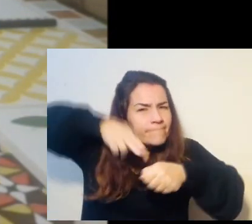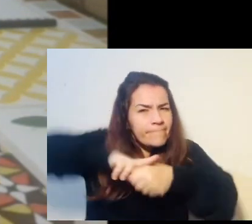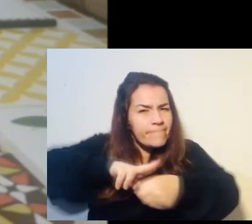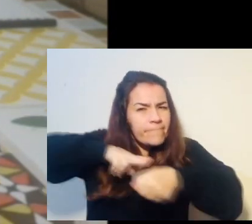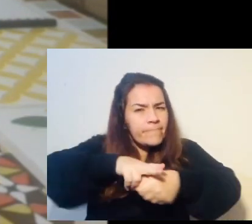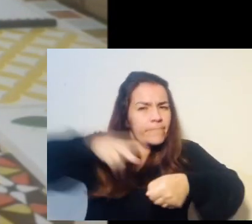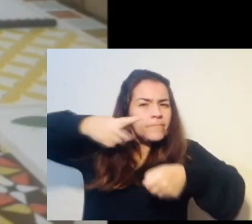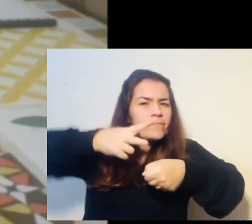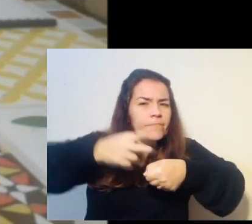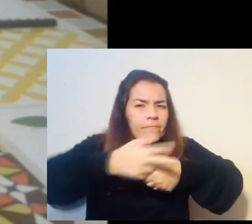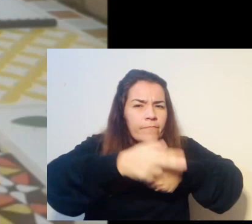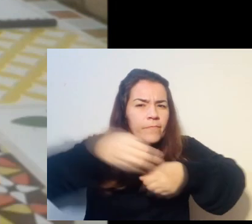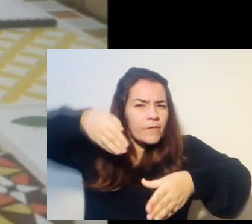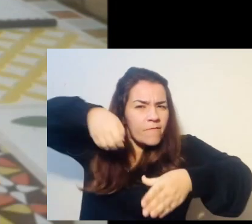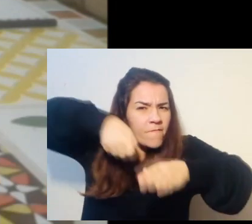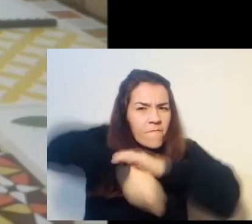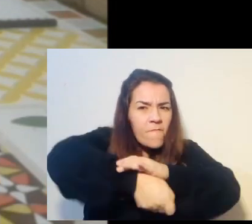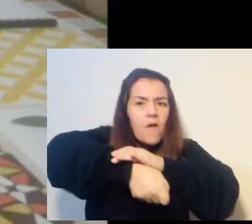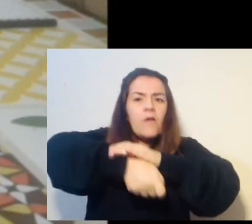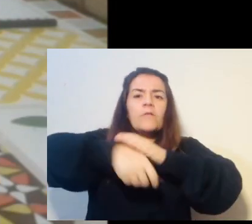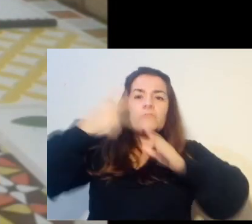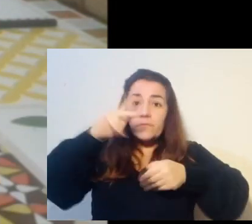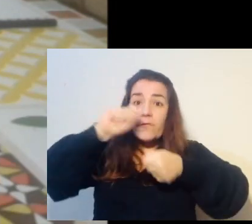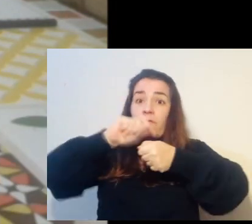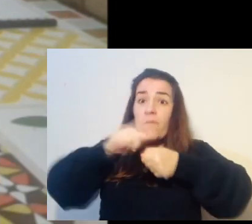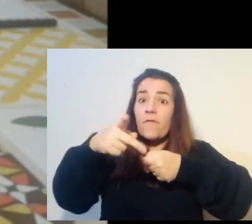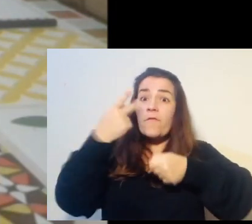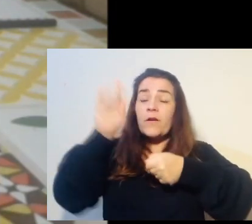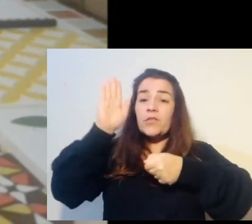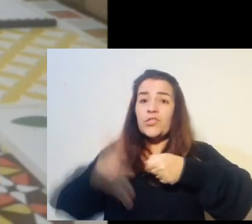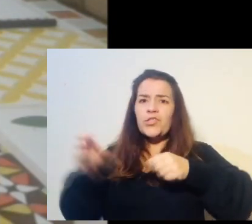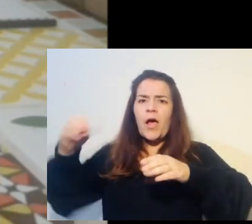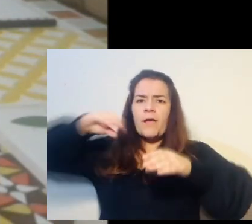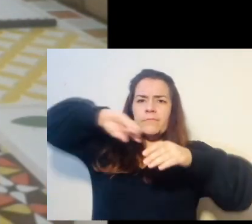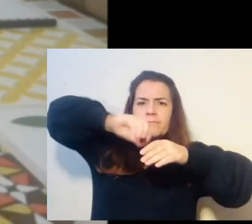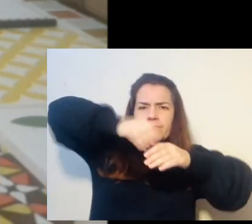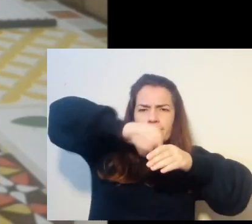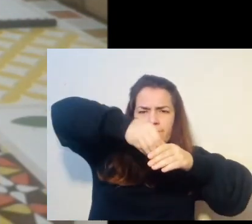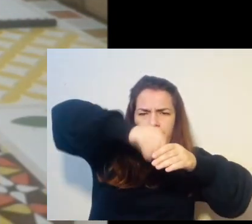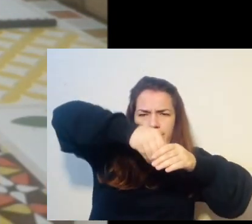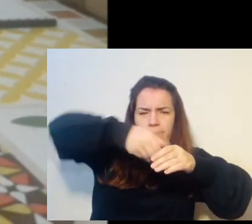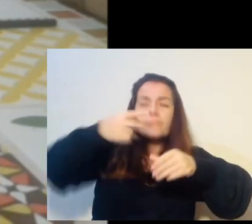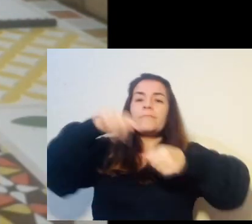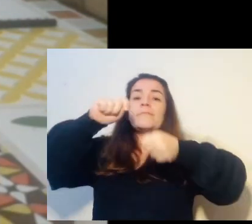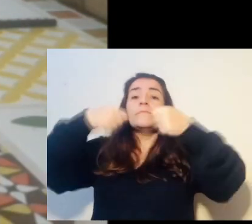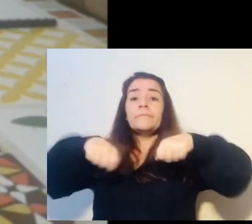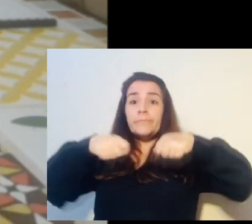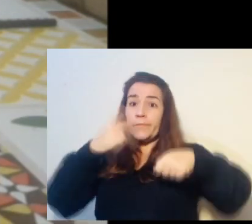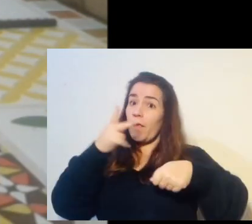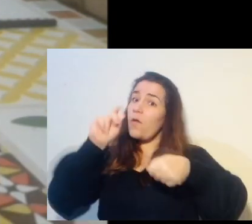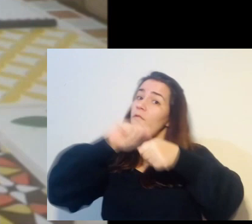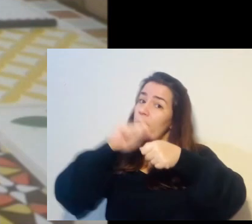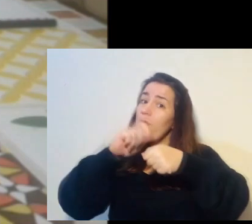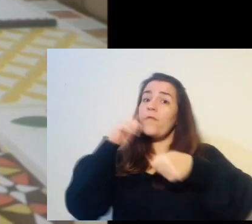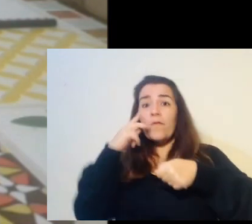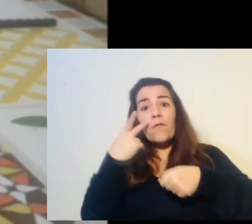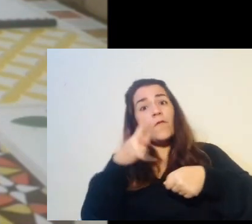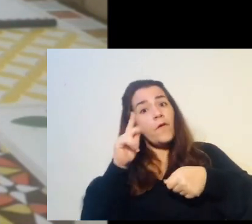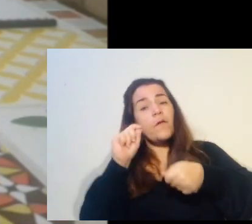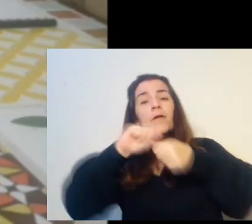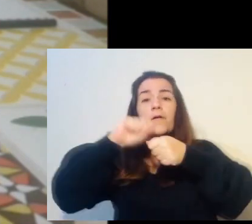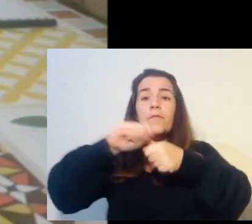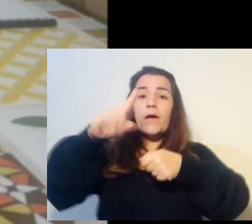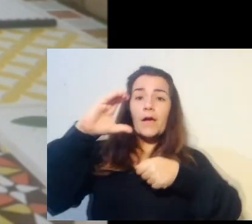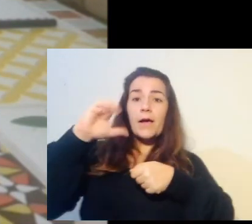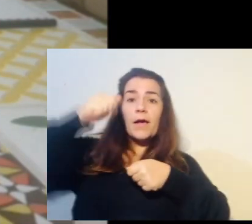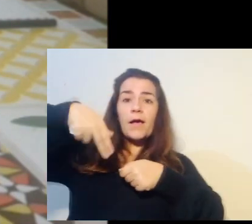cortar um pouquinho, forçar. Não tem problema forçar. Eu, por exemplo, já coloquei a rolha aqui, né? Porque eu precisei fazer os testes todos antes